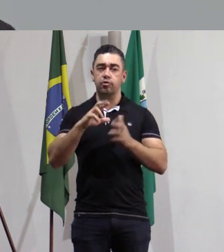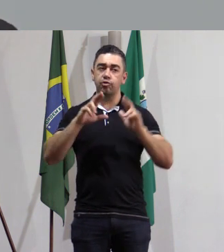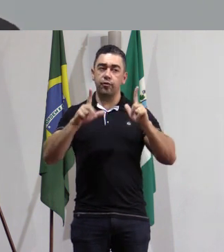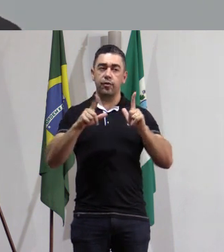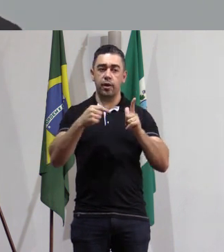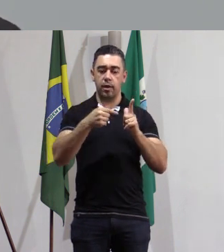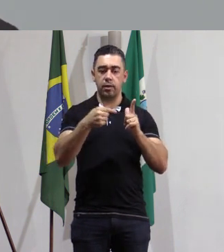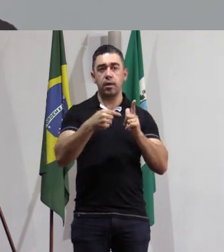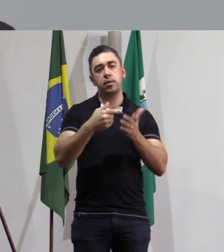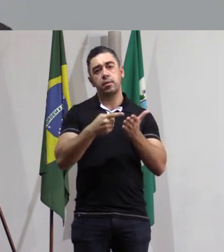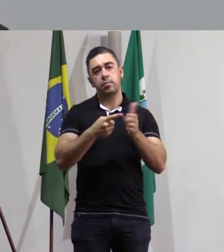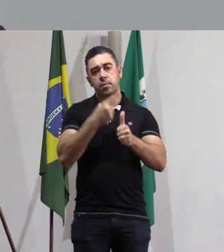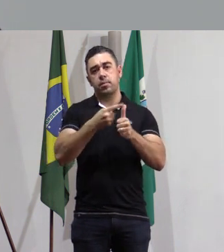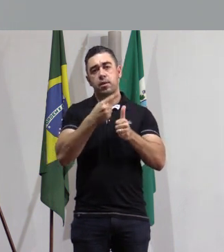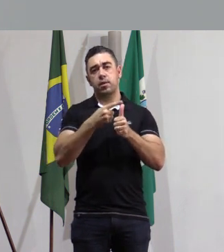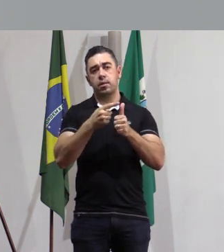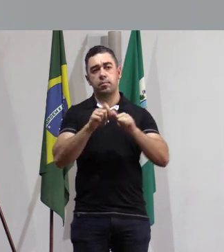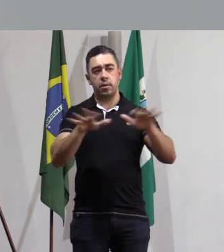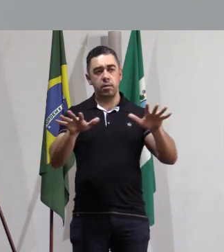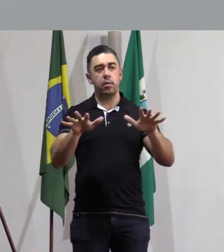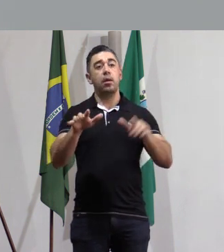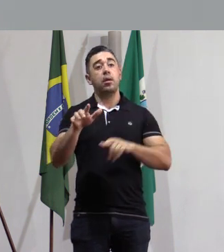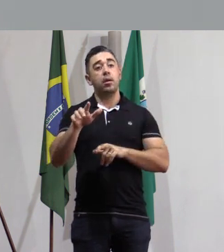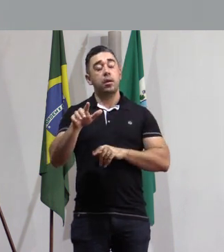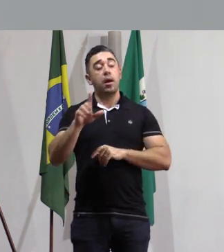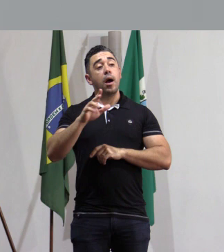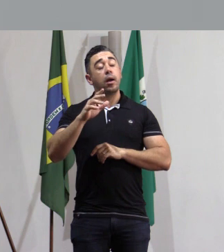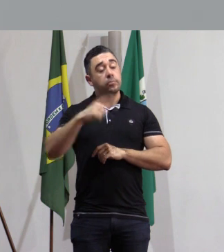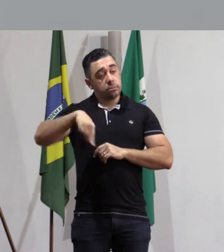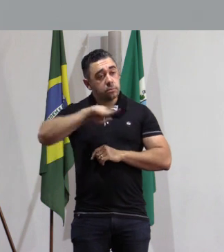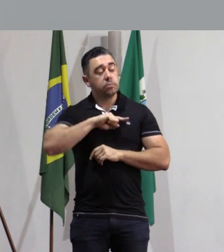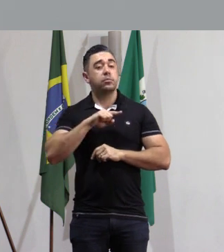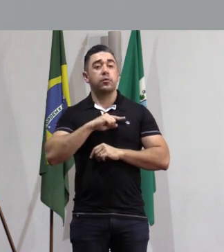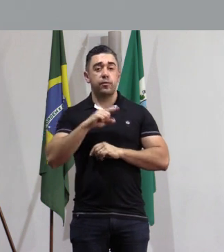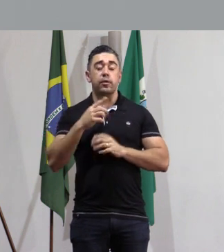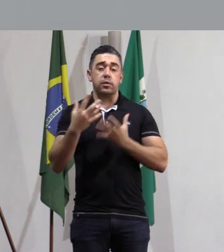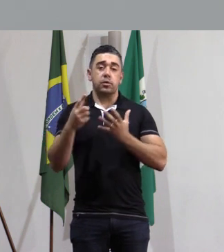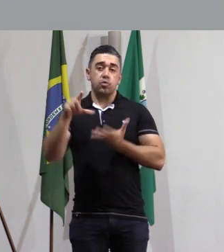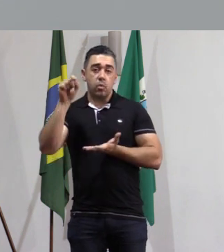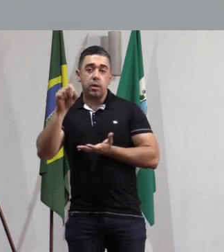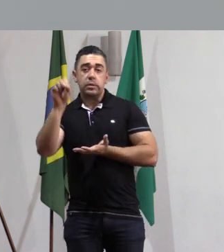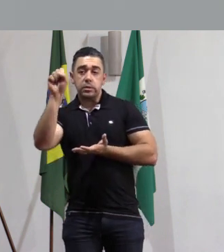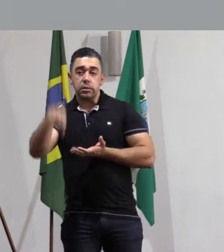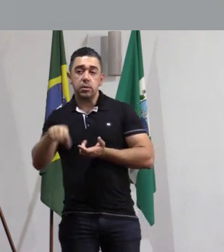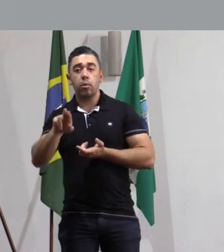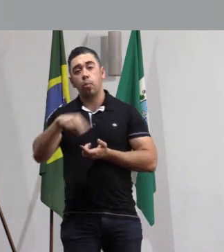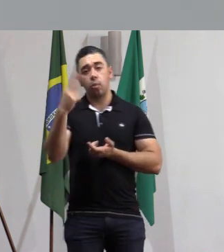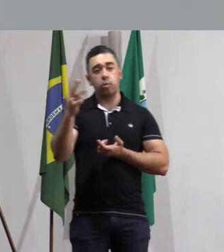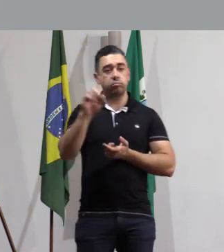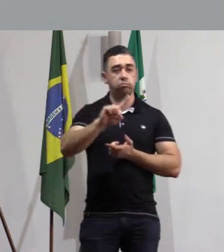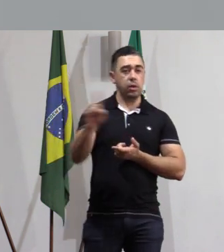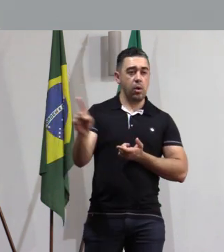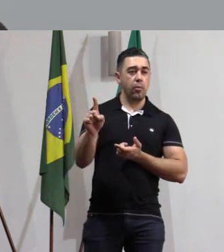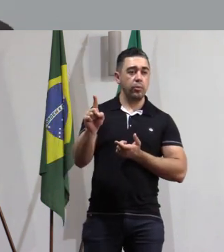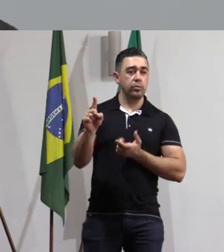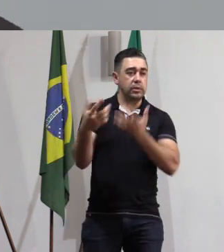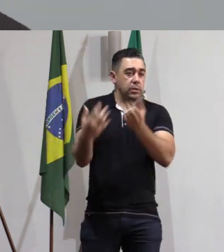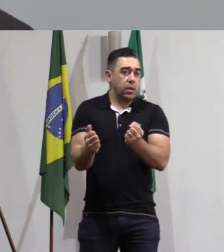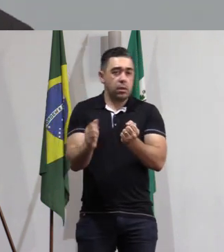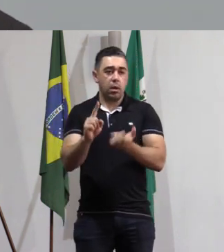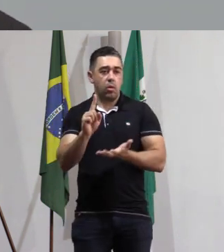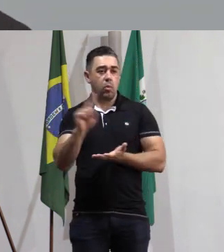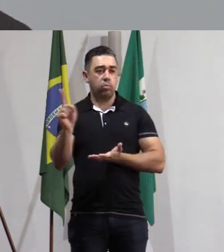enviada, é esse o momento em que a universidade, aí sim, terá que optar pelo sim ou pelo não, pela adesão ou pela não